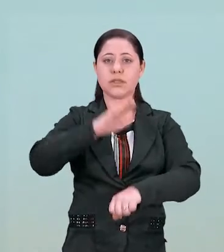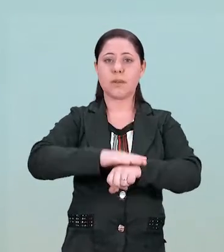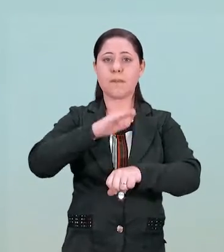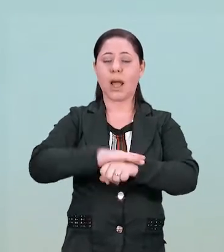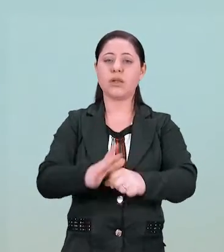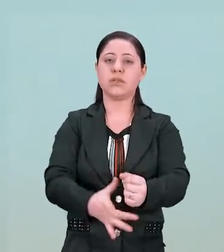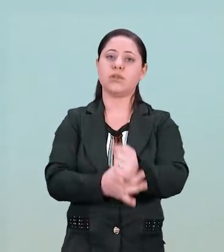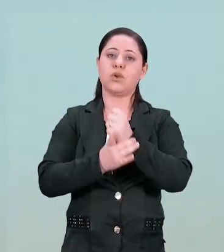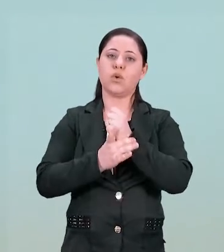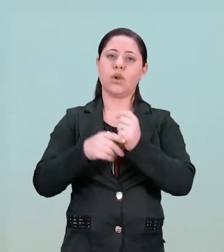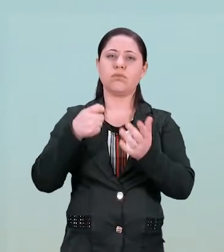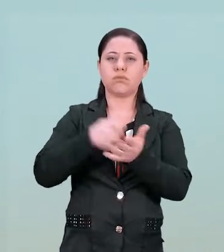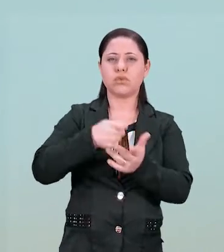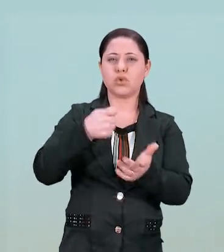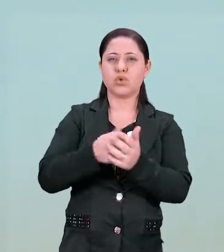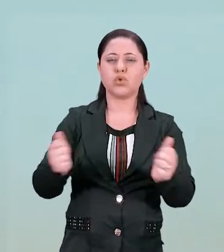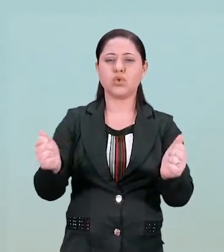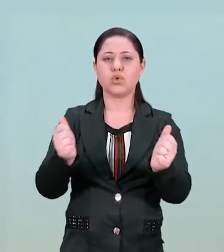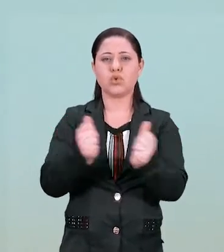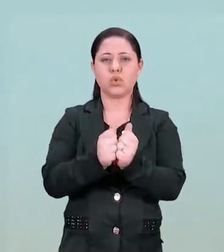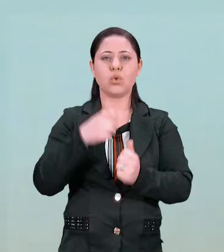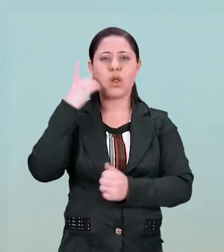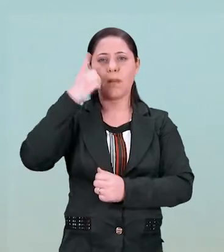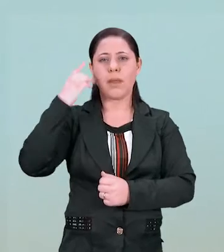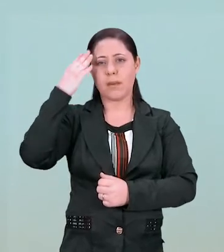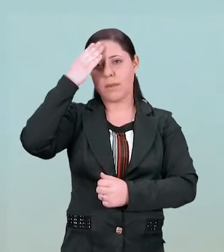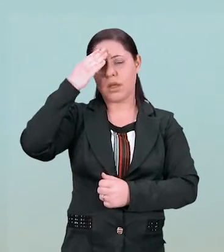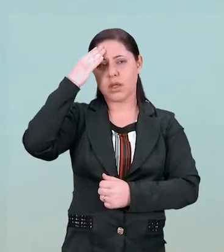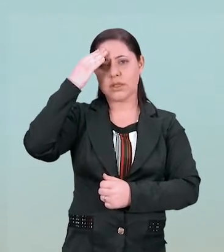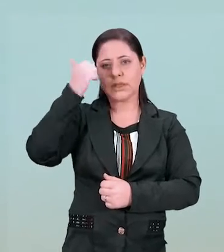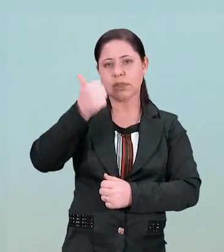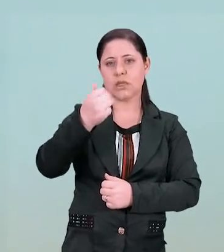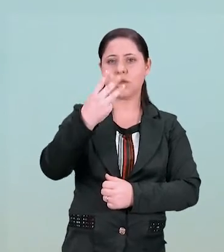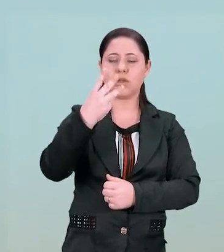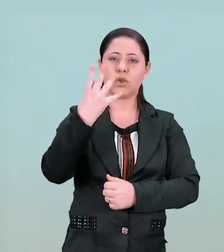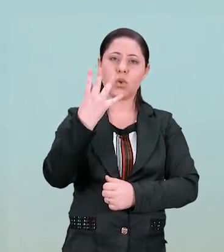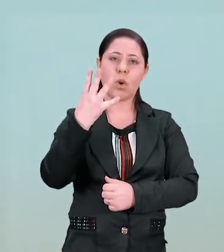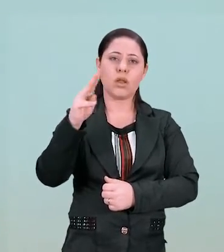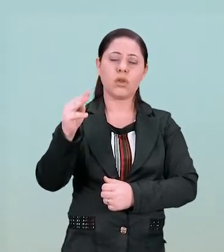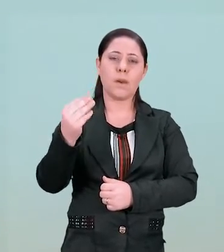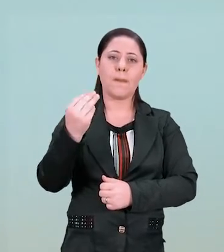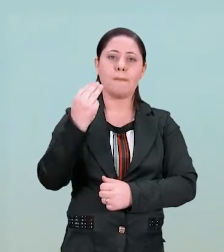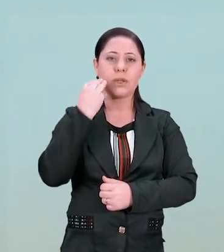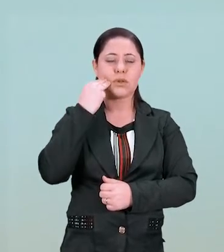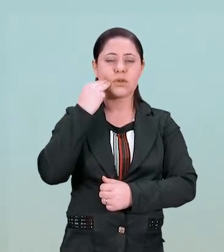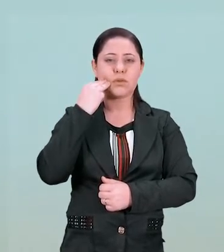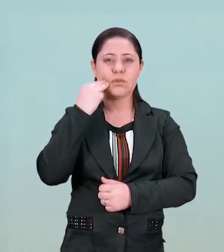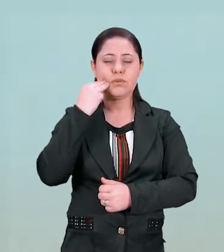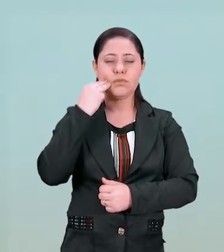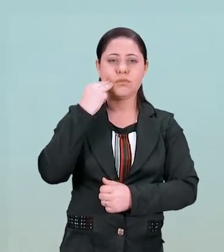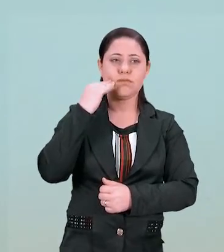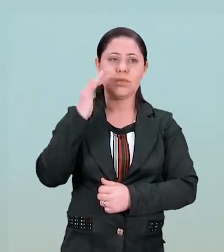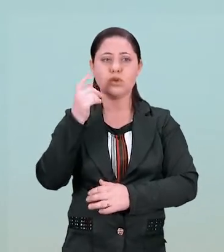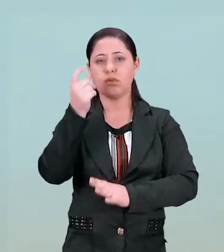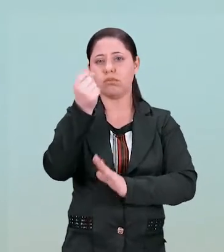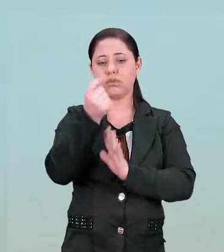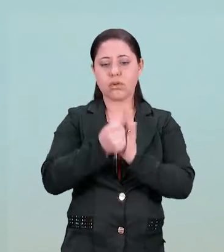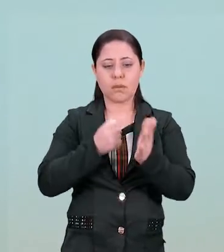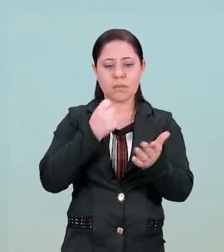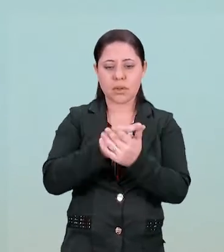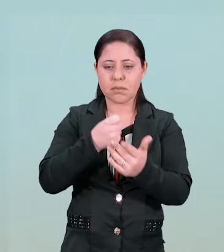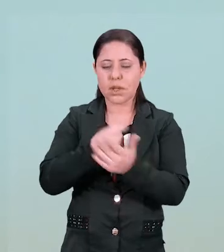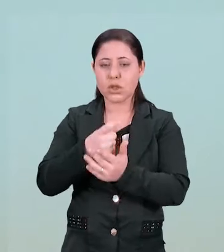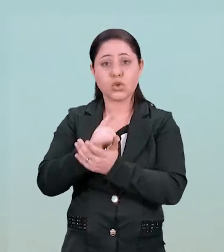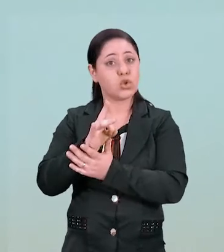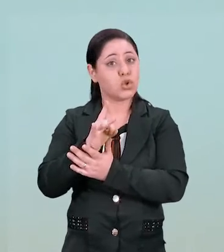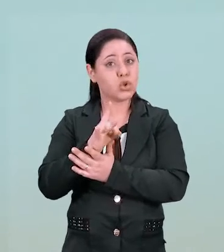com o deputado José Carlos Barbosa, custou 134 milhões. Portanto, nós gastamos apenas com os presos do tráfico